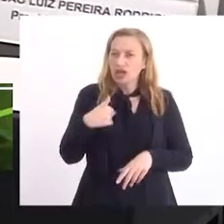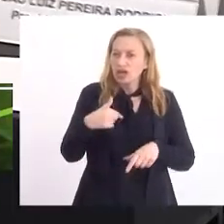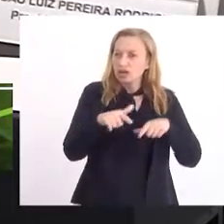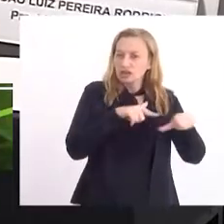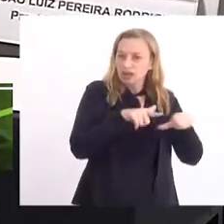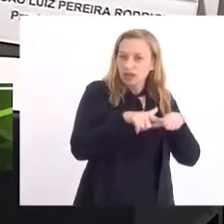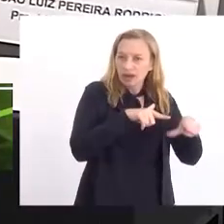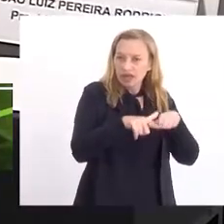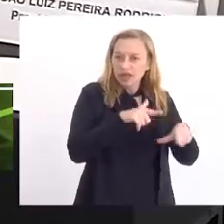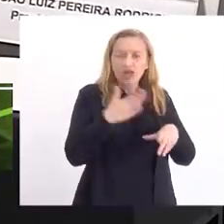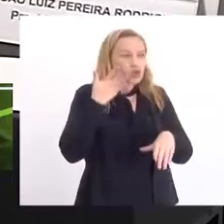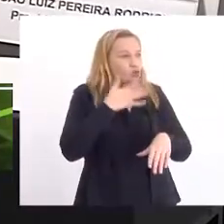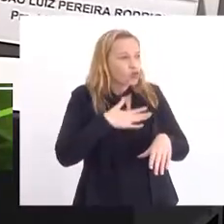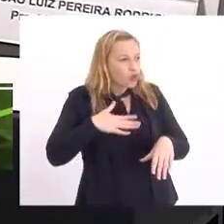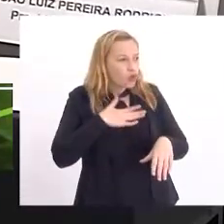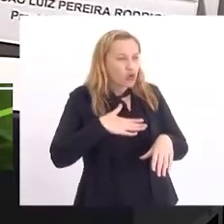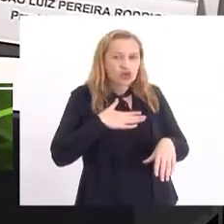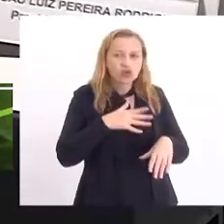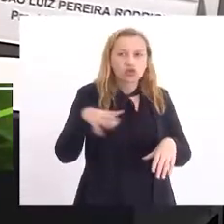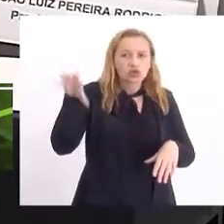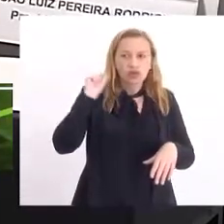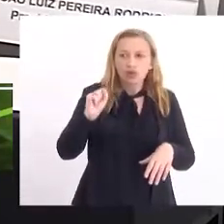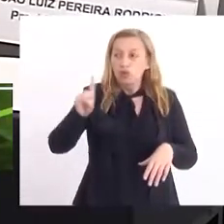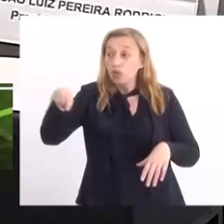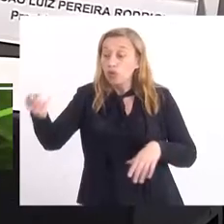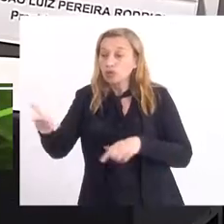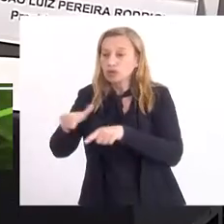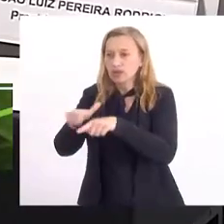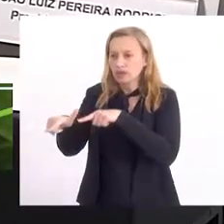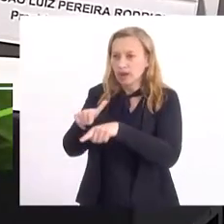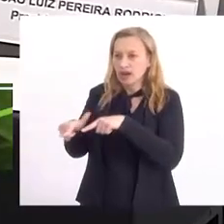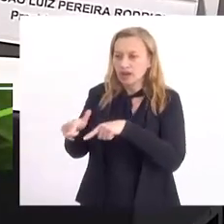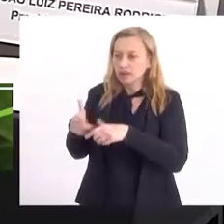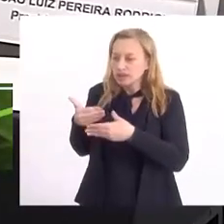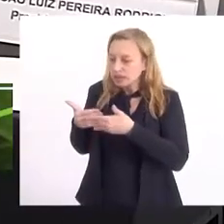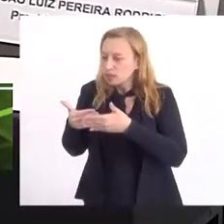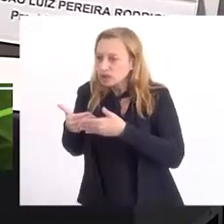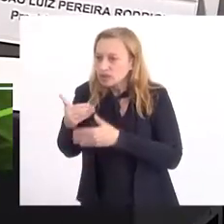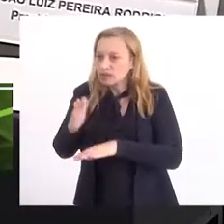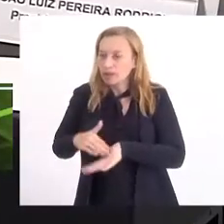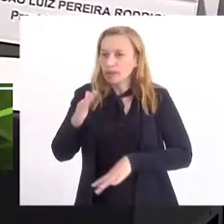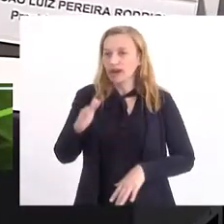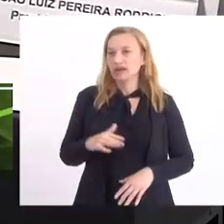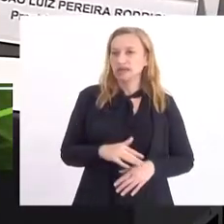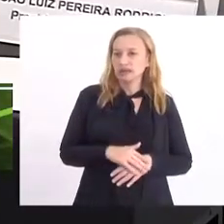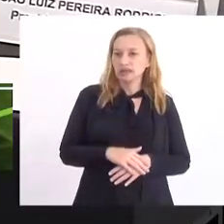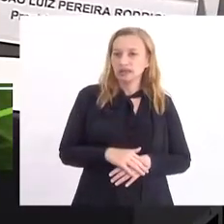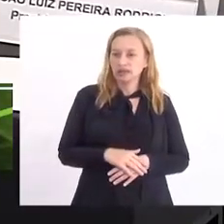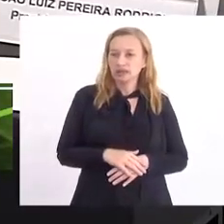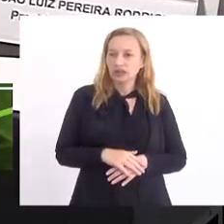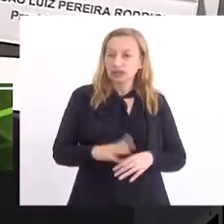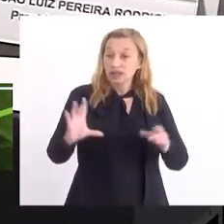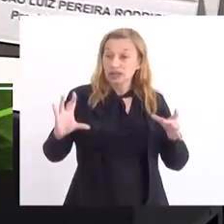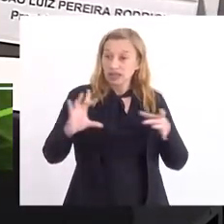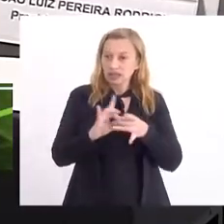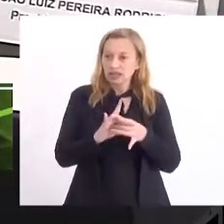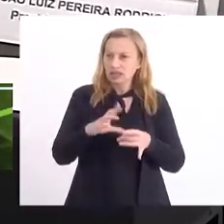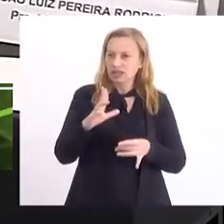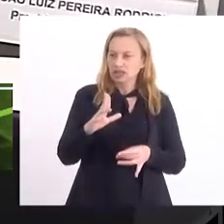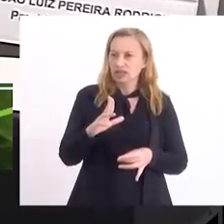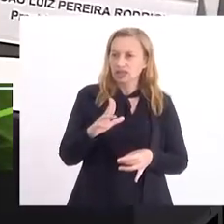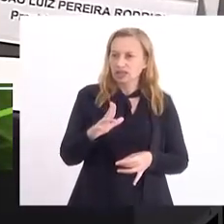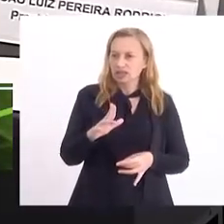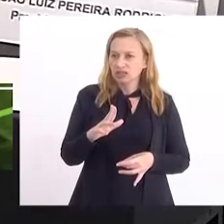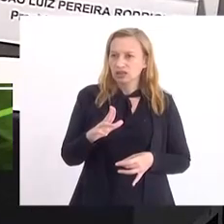eu gosto de ouvir o trabalho do outro como é. Porque assim a gente se aproxima. Essa segregação ela nunca foi e